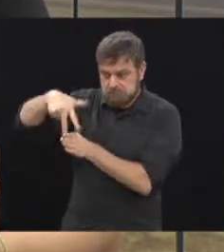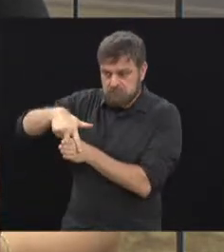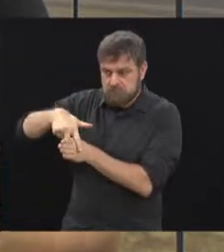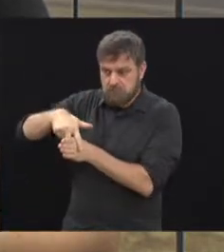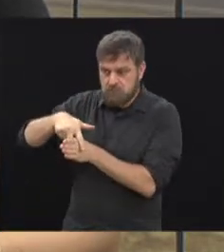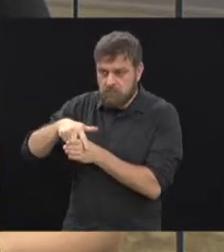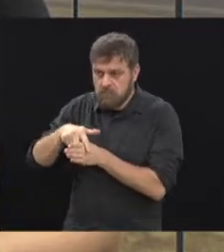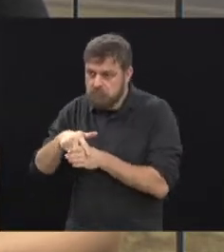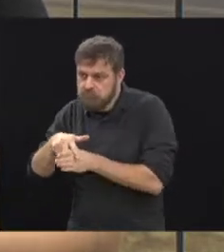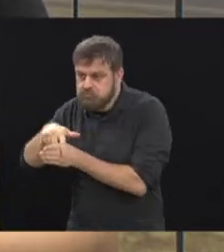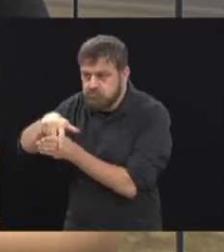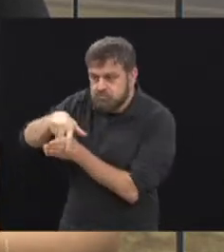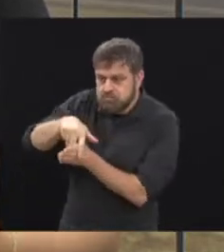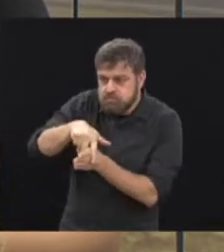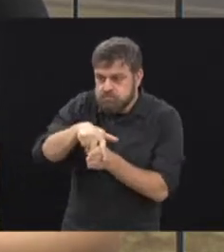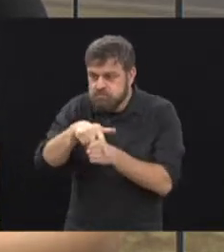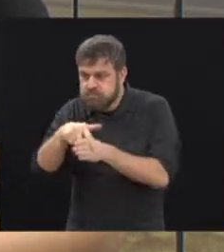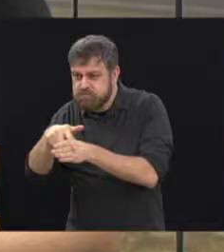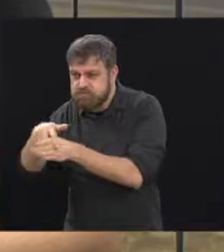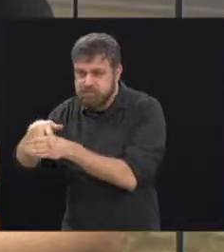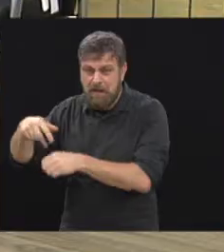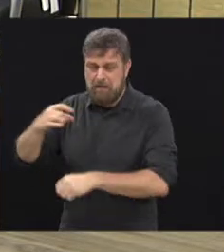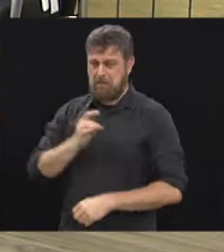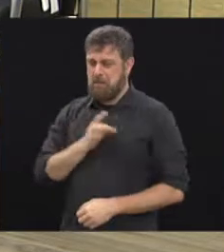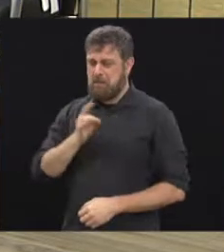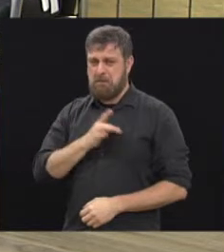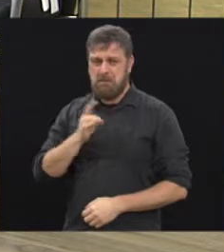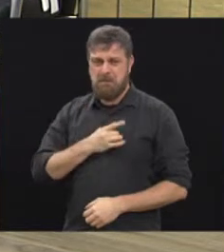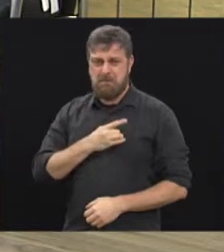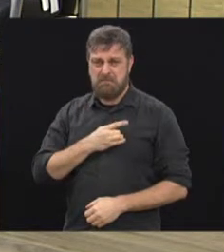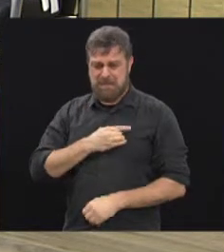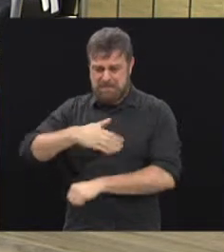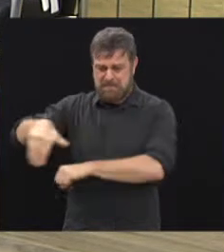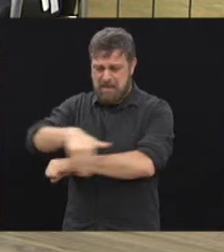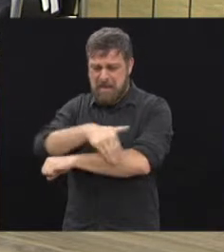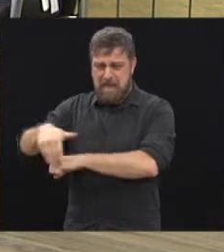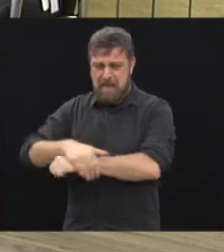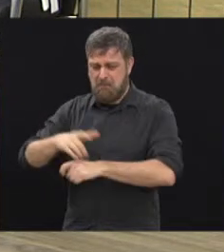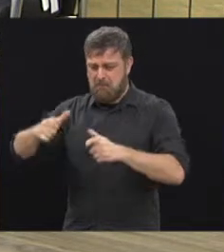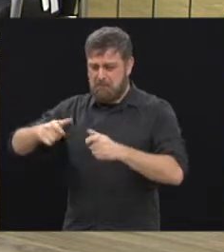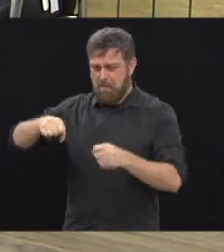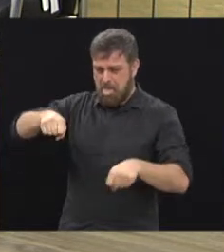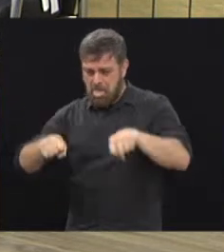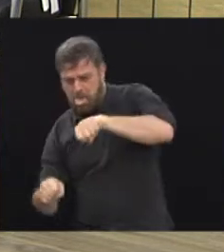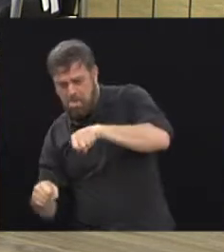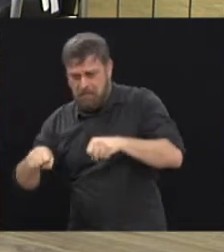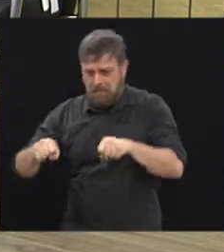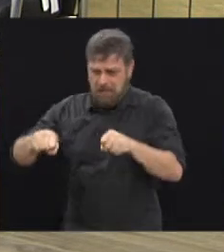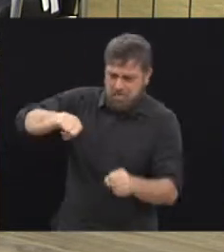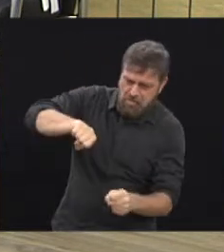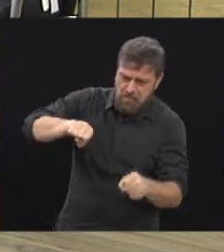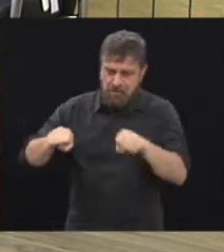medo, porque as ruas eram todas cheias de buraco. Até que eles me disseram, você tá com medo do quê?